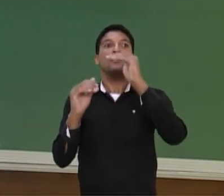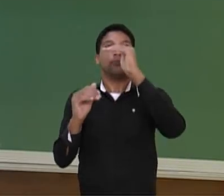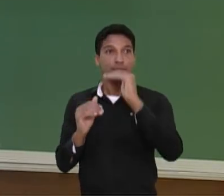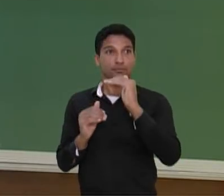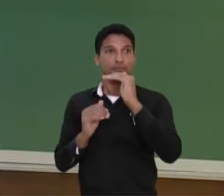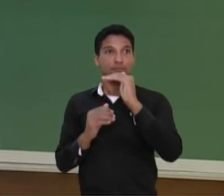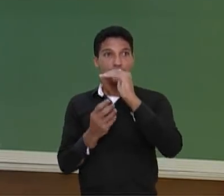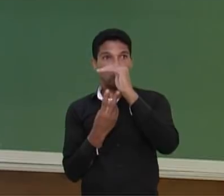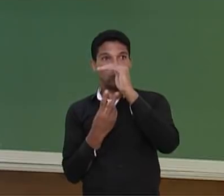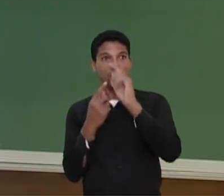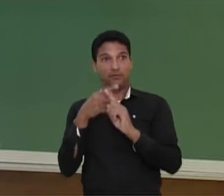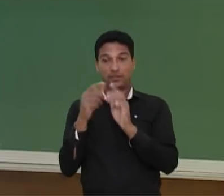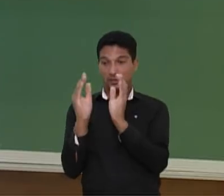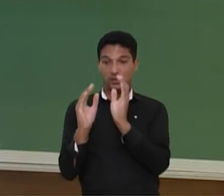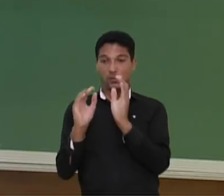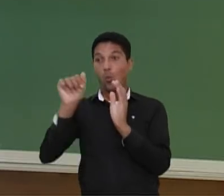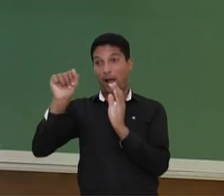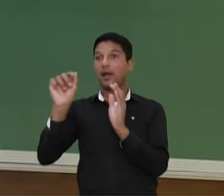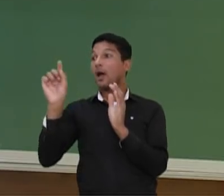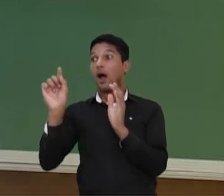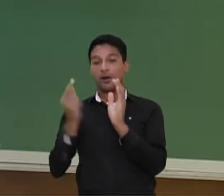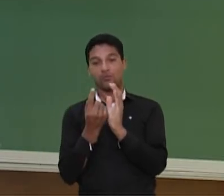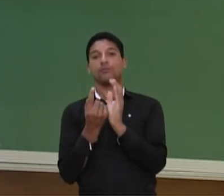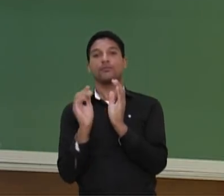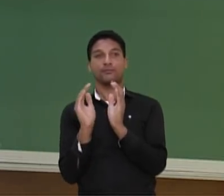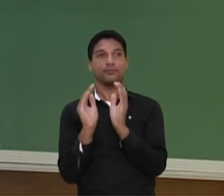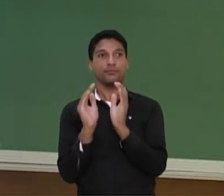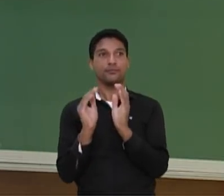1. Com isso, ó,